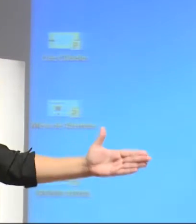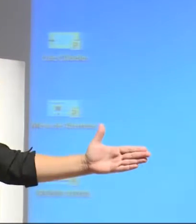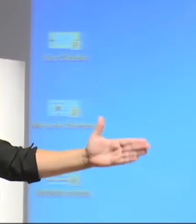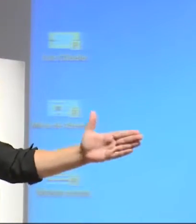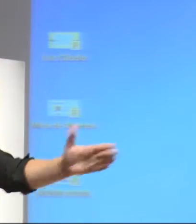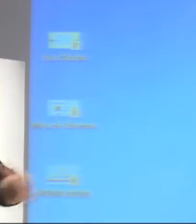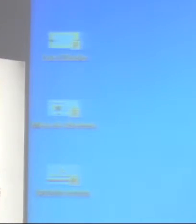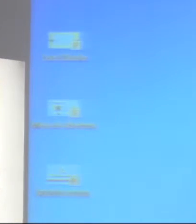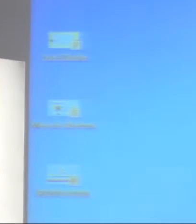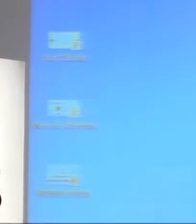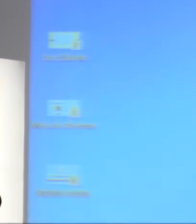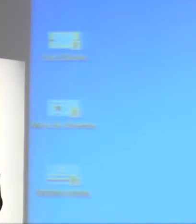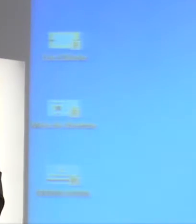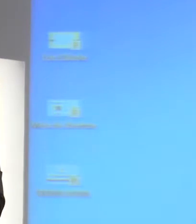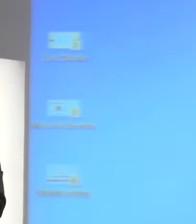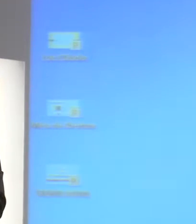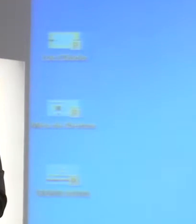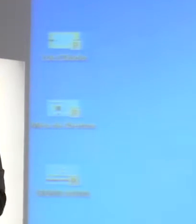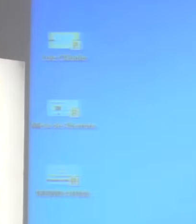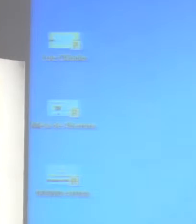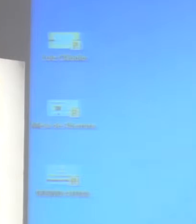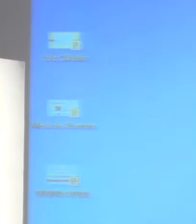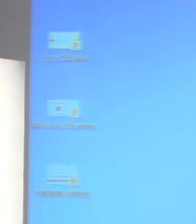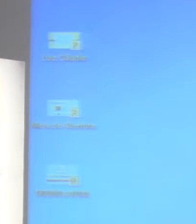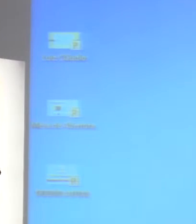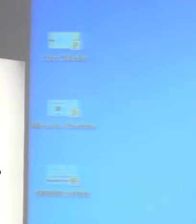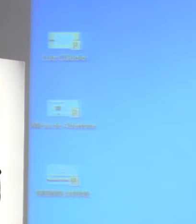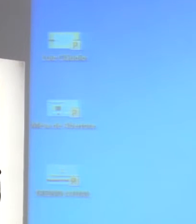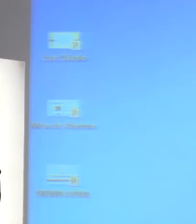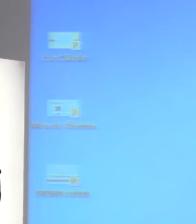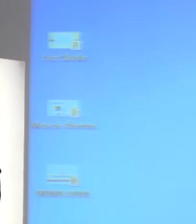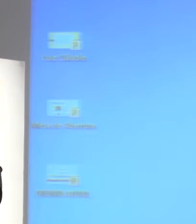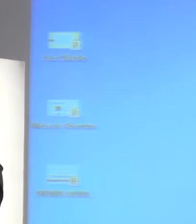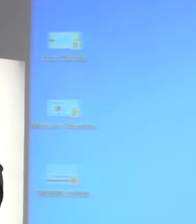Hoje, nós temos o encontro dos cais